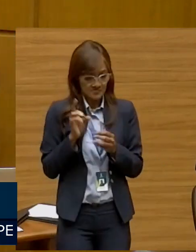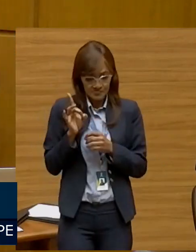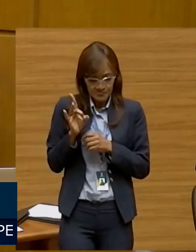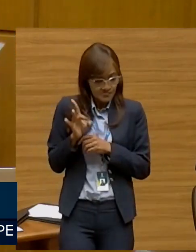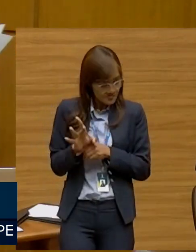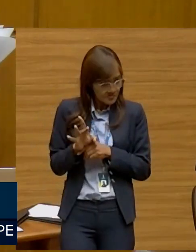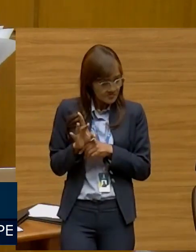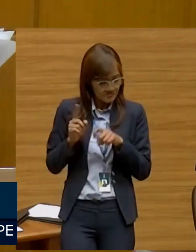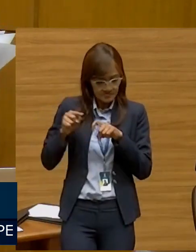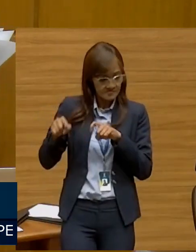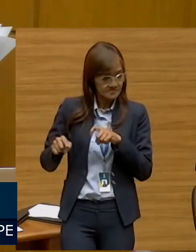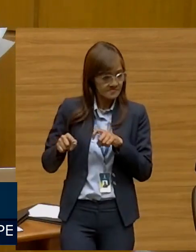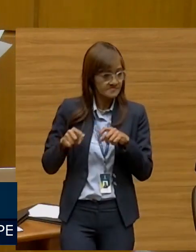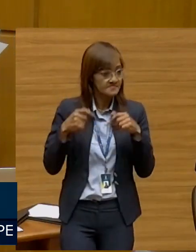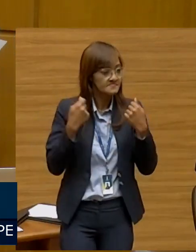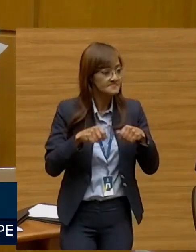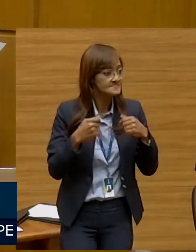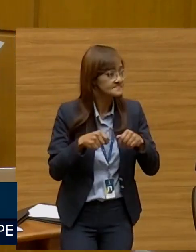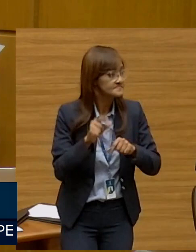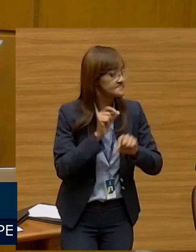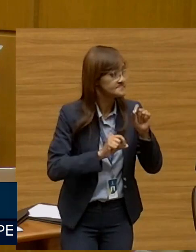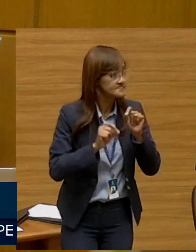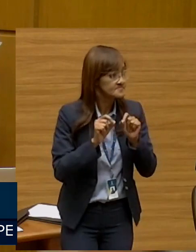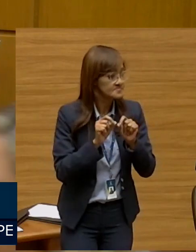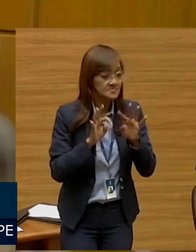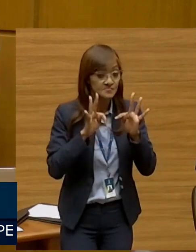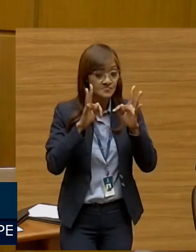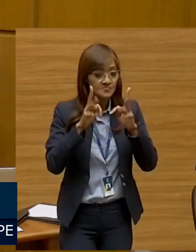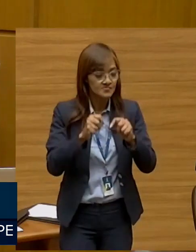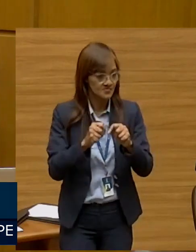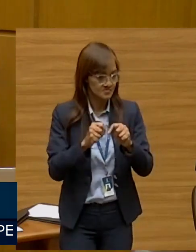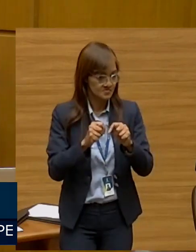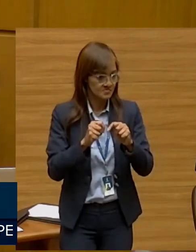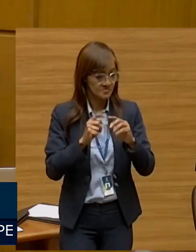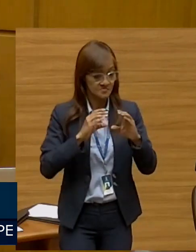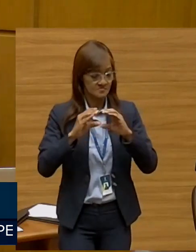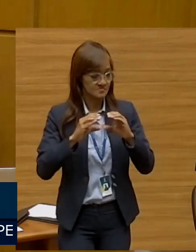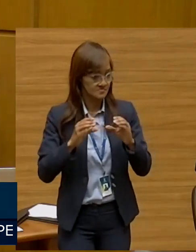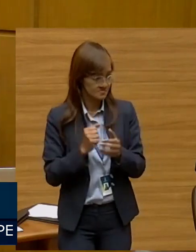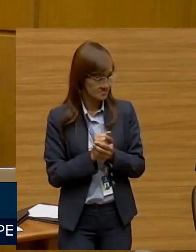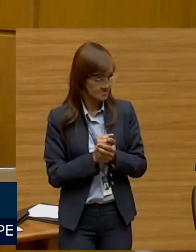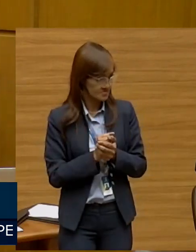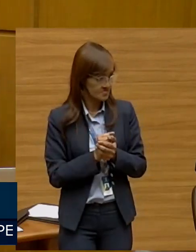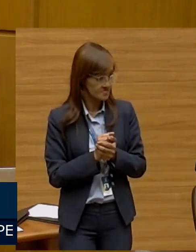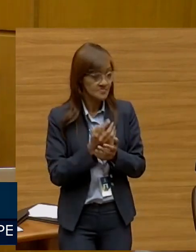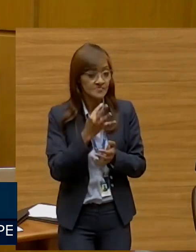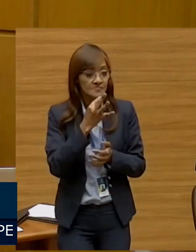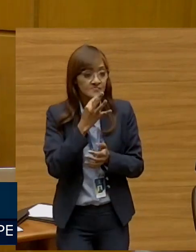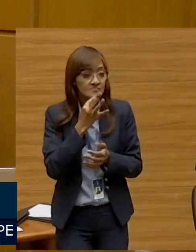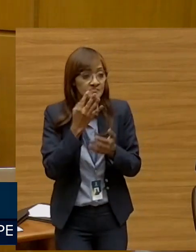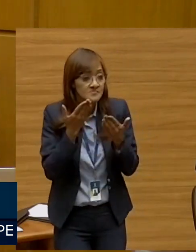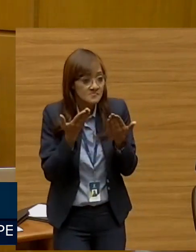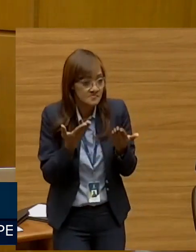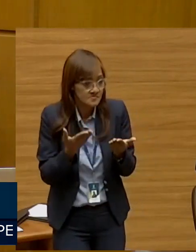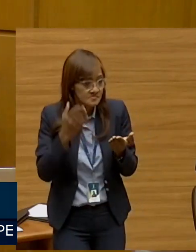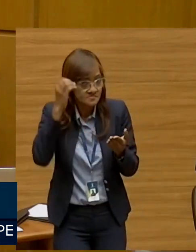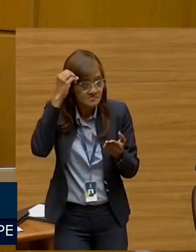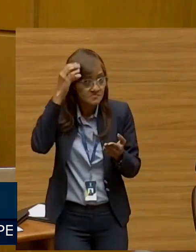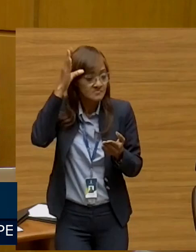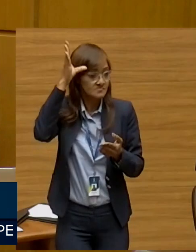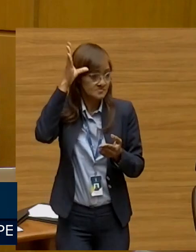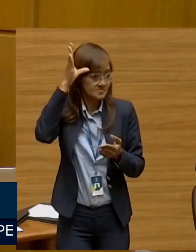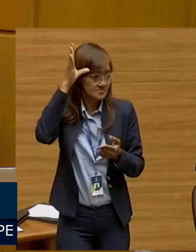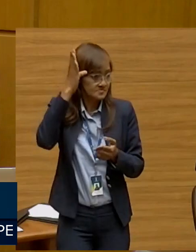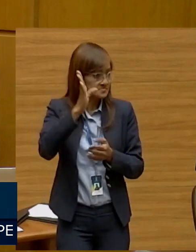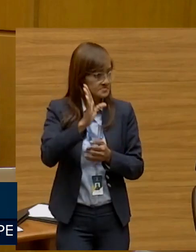médicos, o que inclui a sua expressão comunicativa, o acesso ao conhecimento acumulado